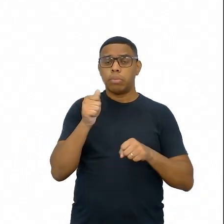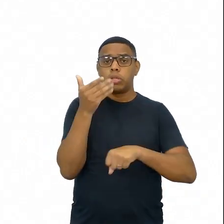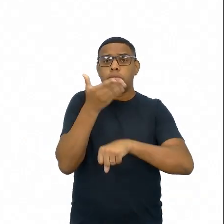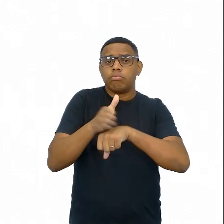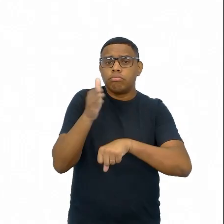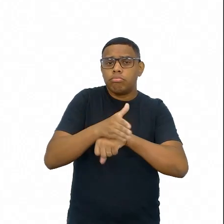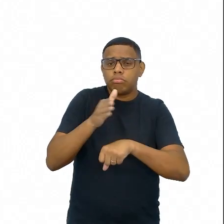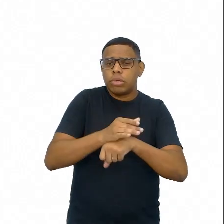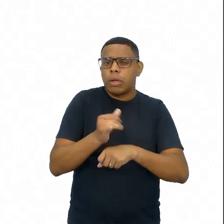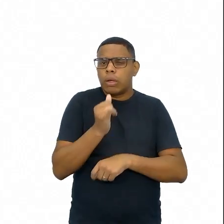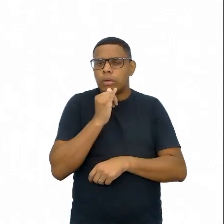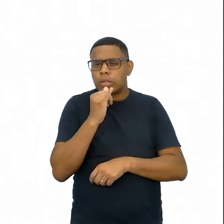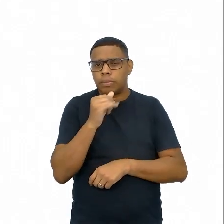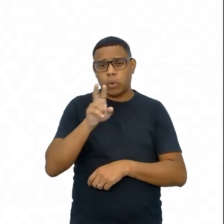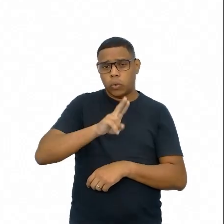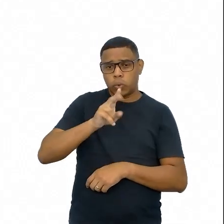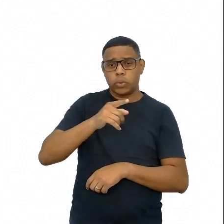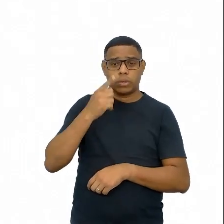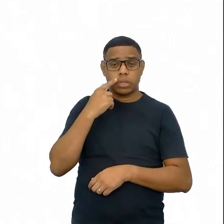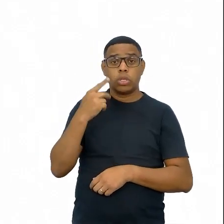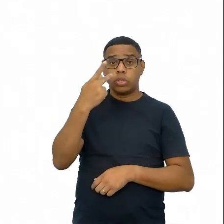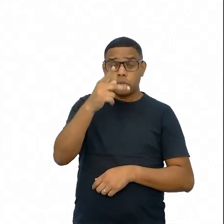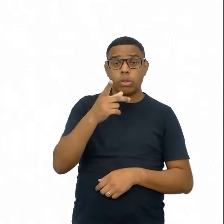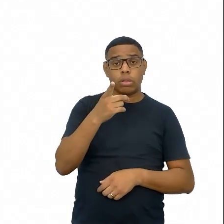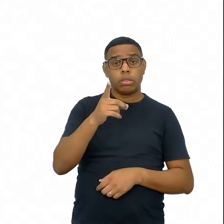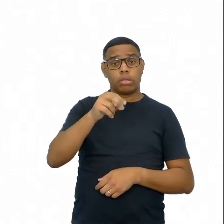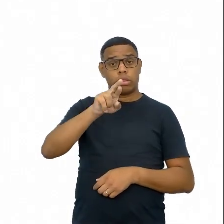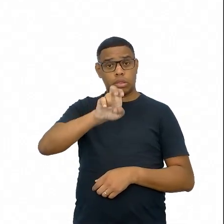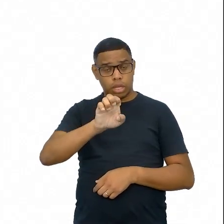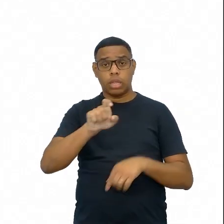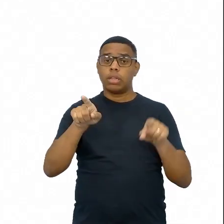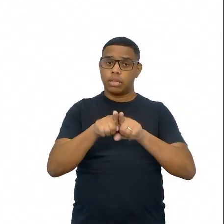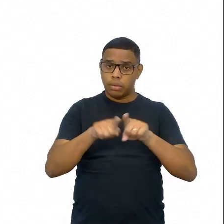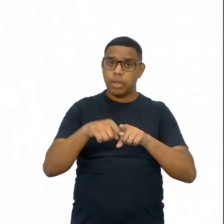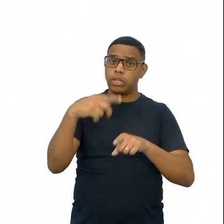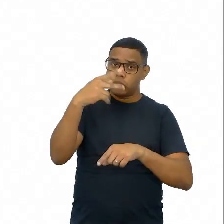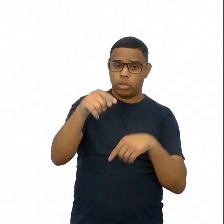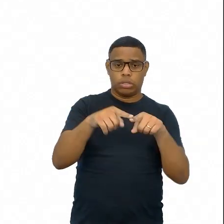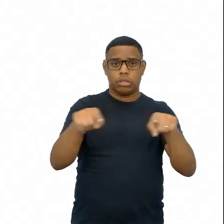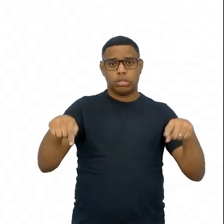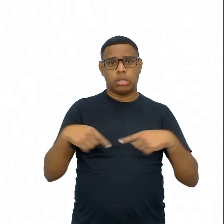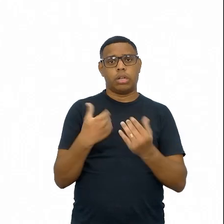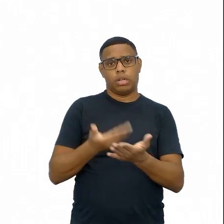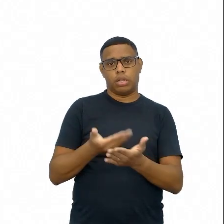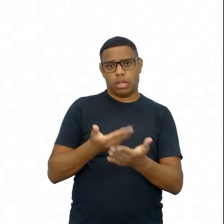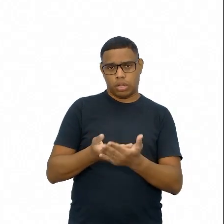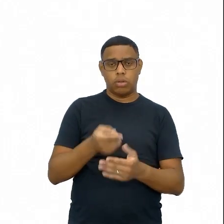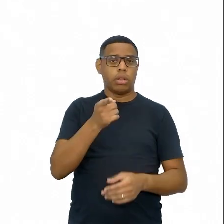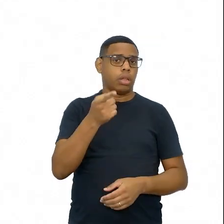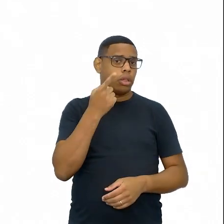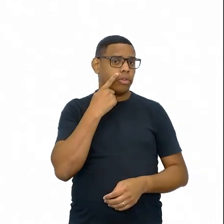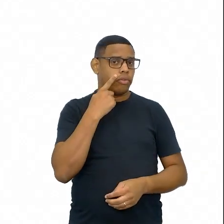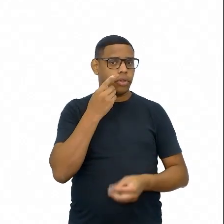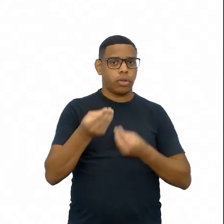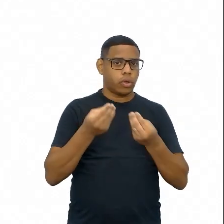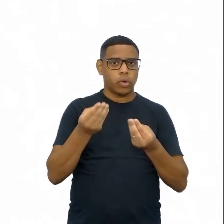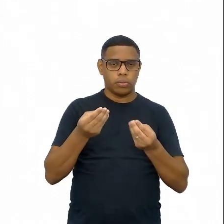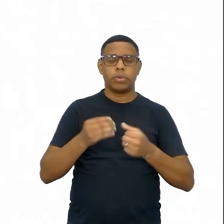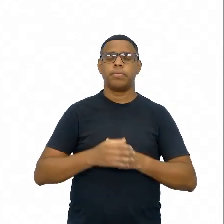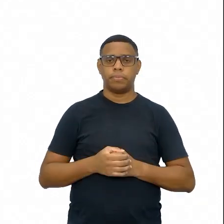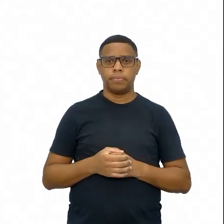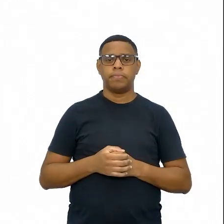exercício, olhando aí para a sua diretoria e para o grupo de estudantes que estão disponíveis aí na